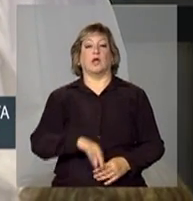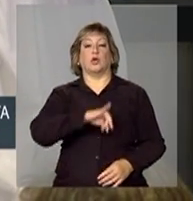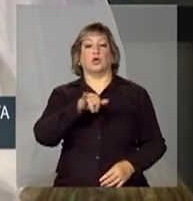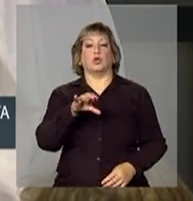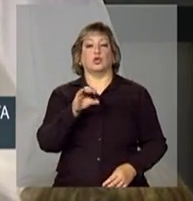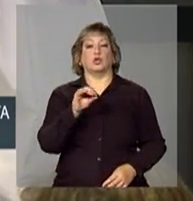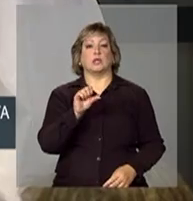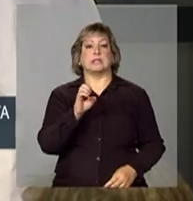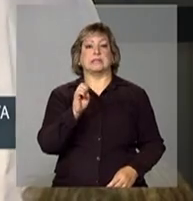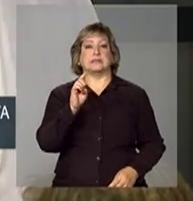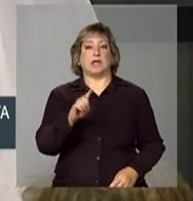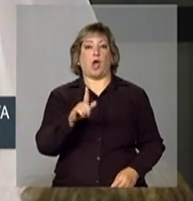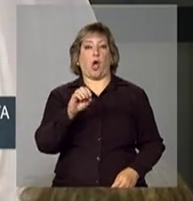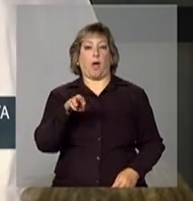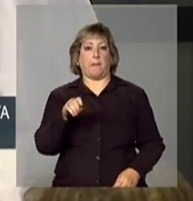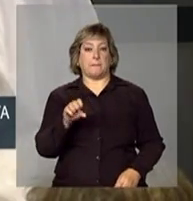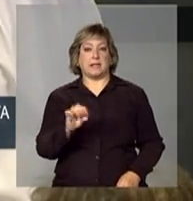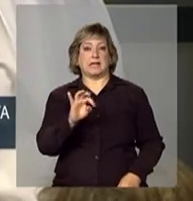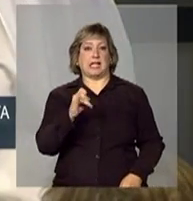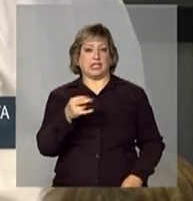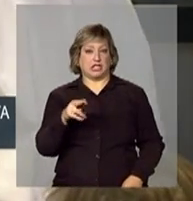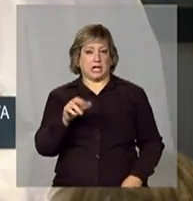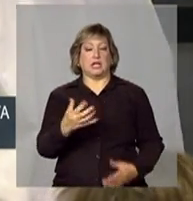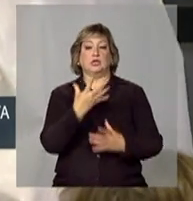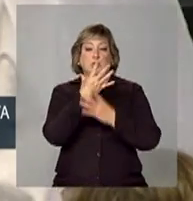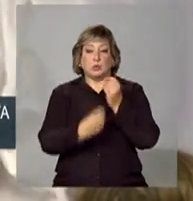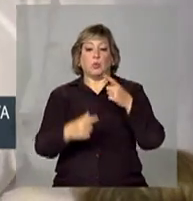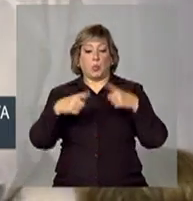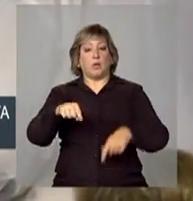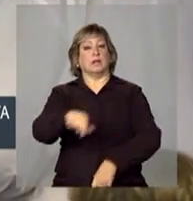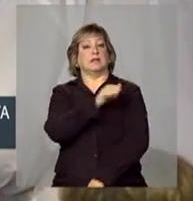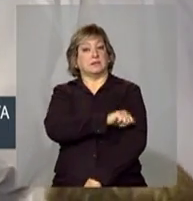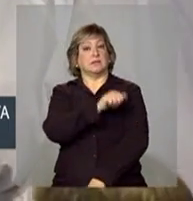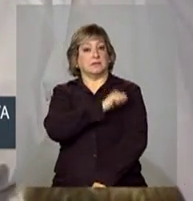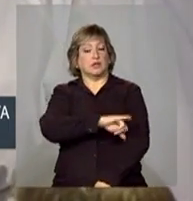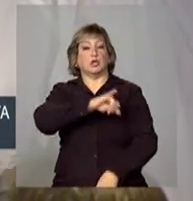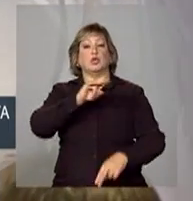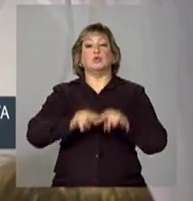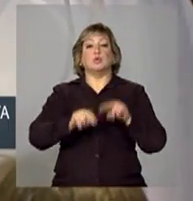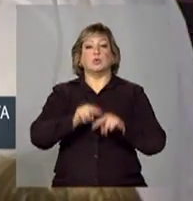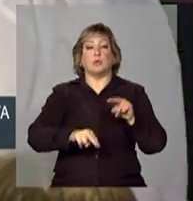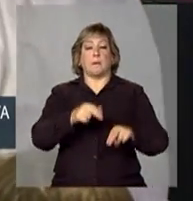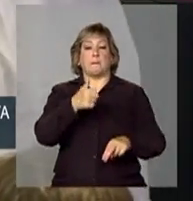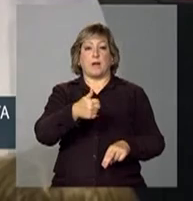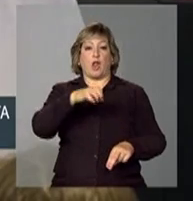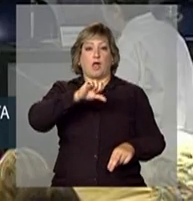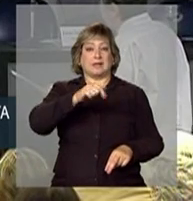José Gomes Teixeira desaparece no Rio de Janeiro, em junho de